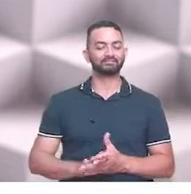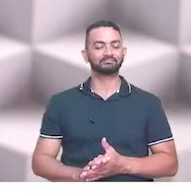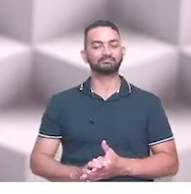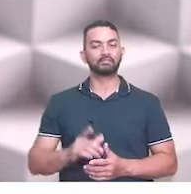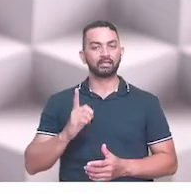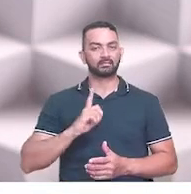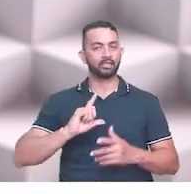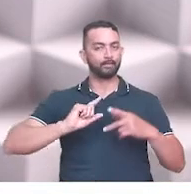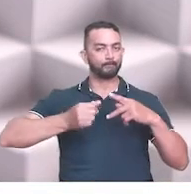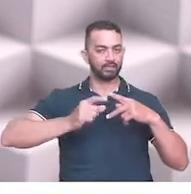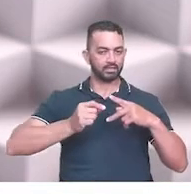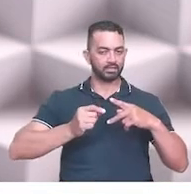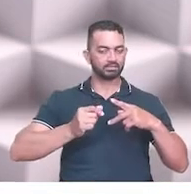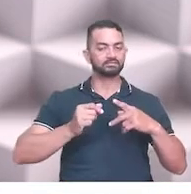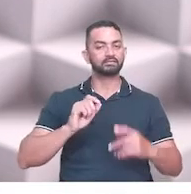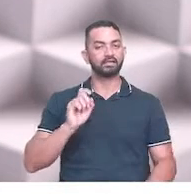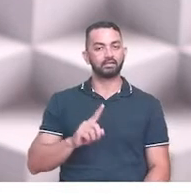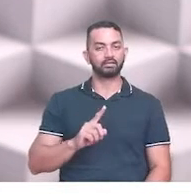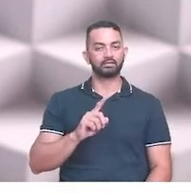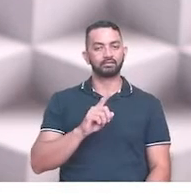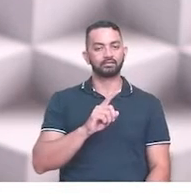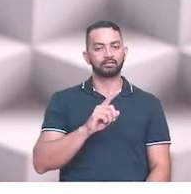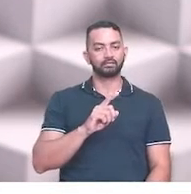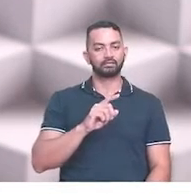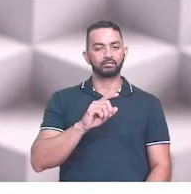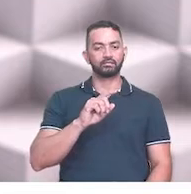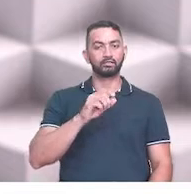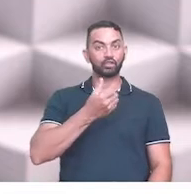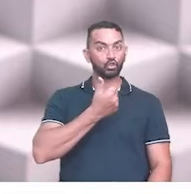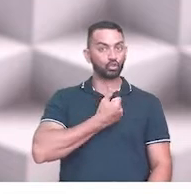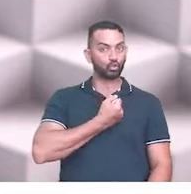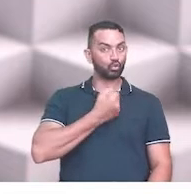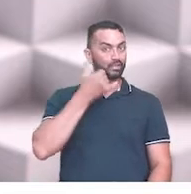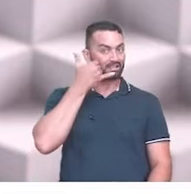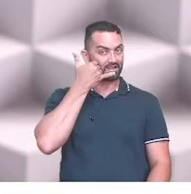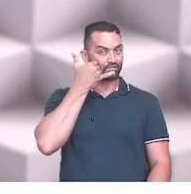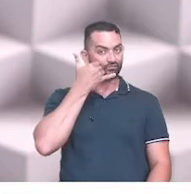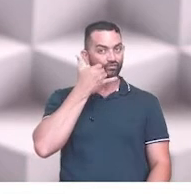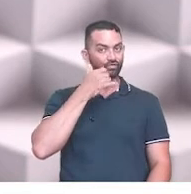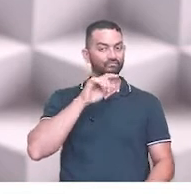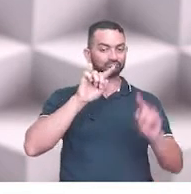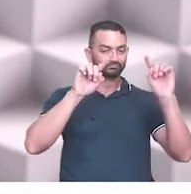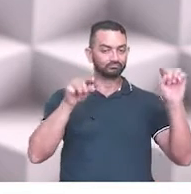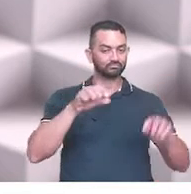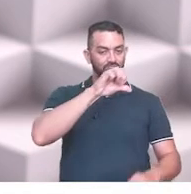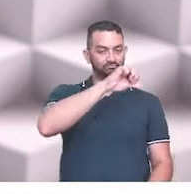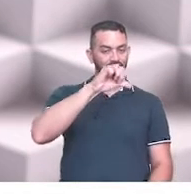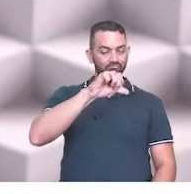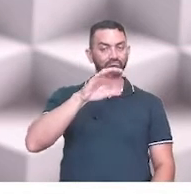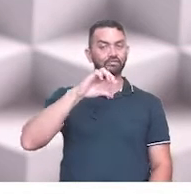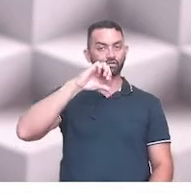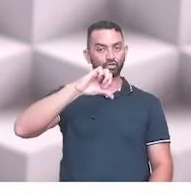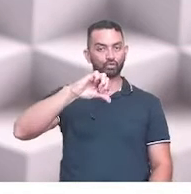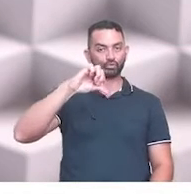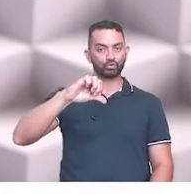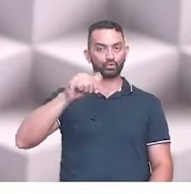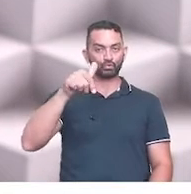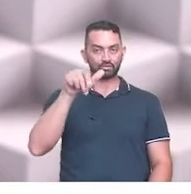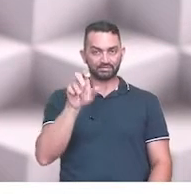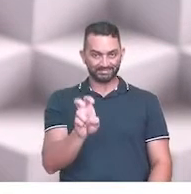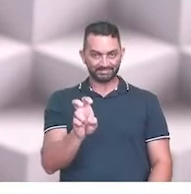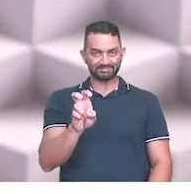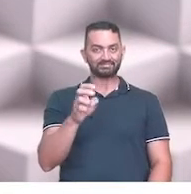dele e aí a gente tem até os dados passado e o pics dele gente é o DDD 99 é o número de telefone né número